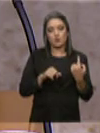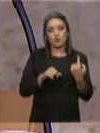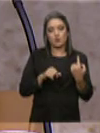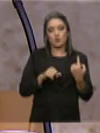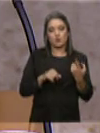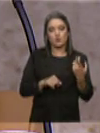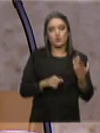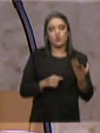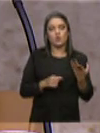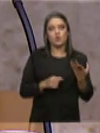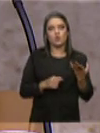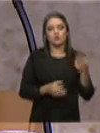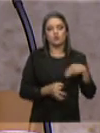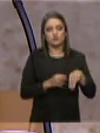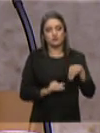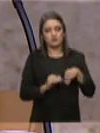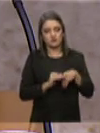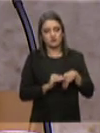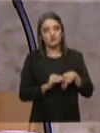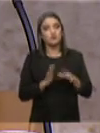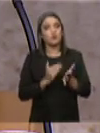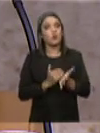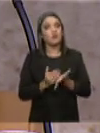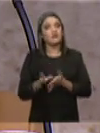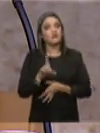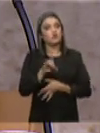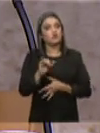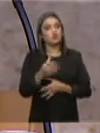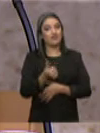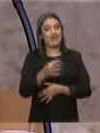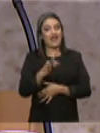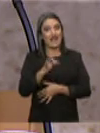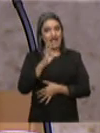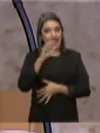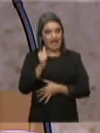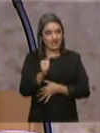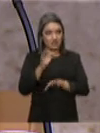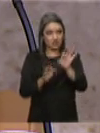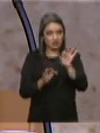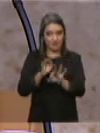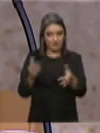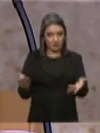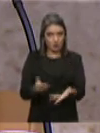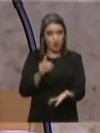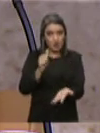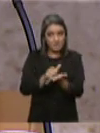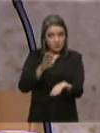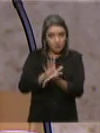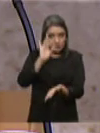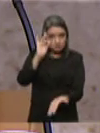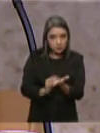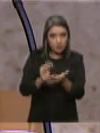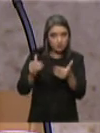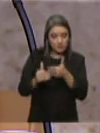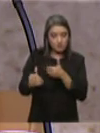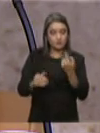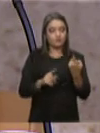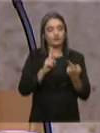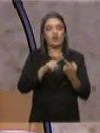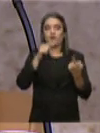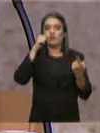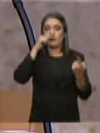a começar pela data da publicação da ata de julgamento, os eminentes ministros Luiz